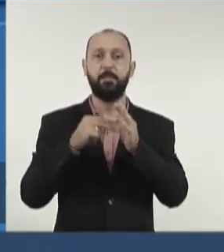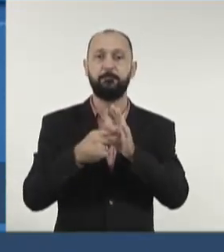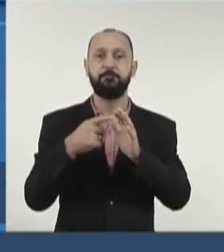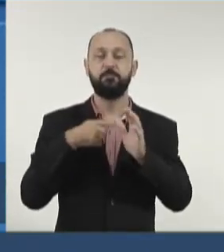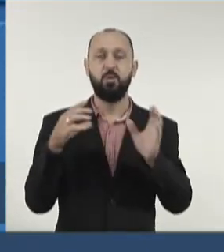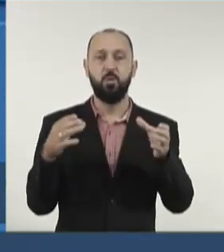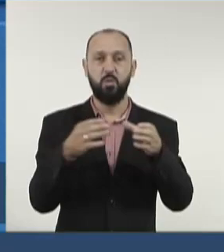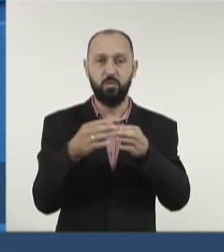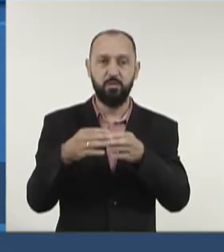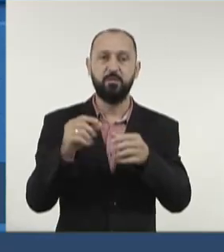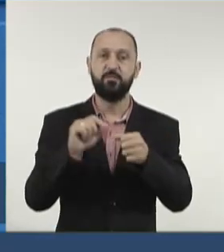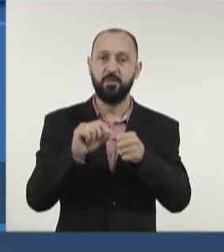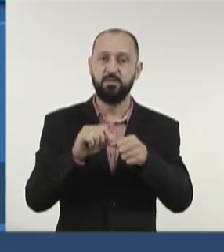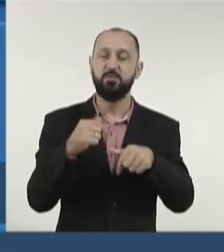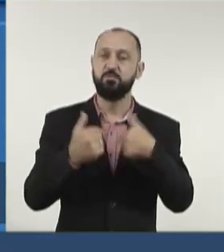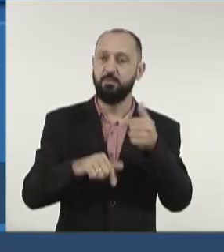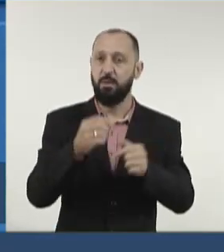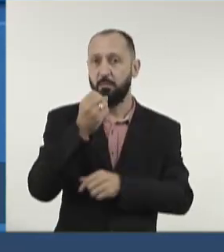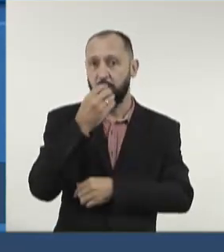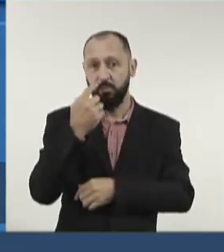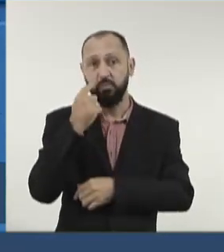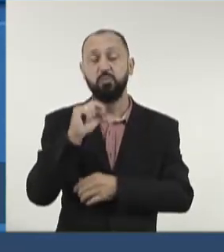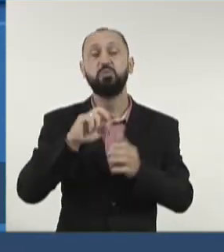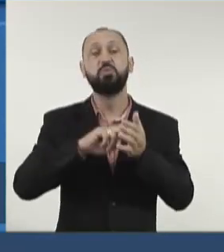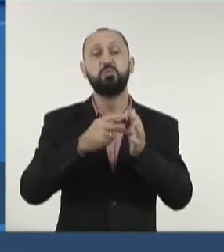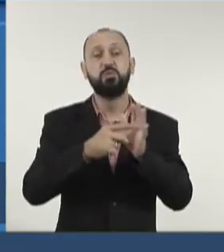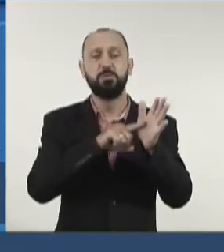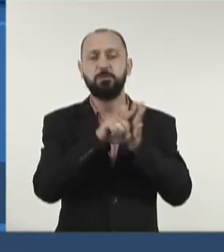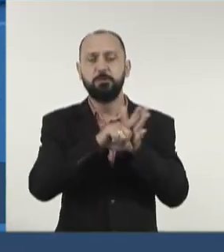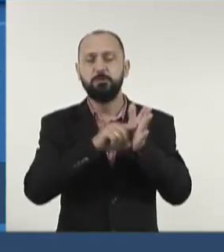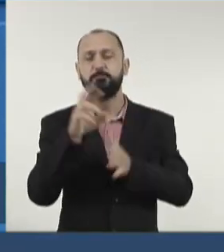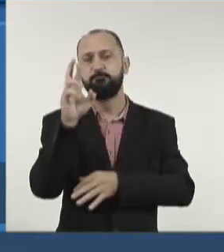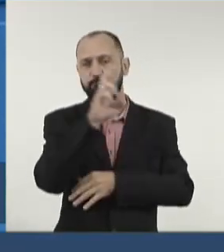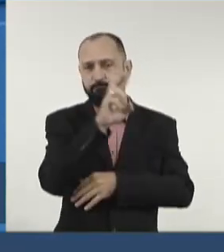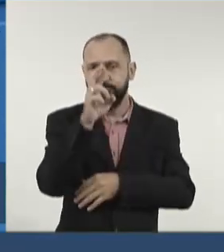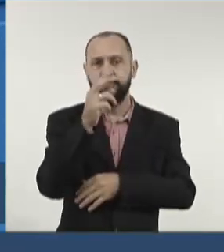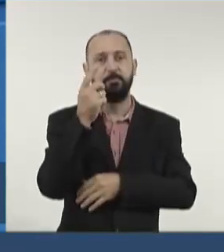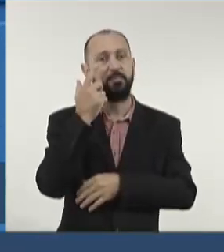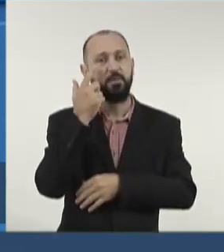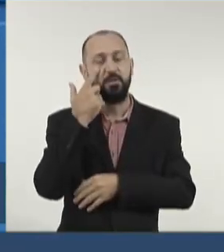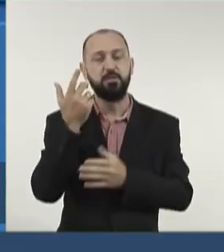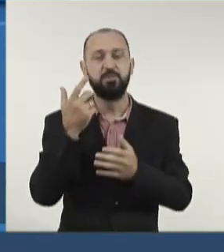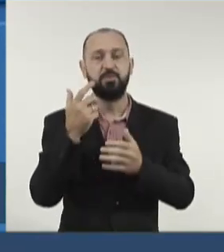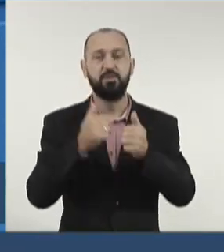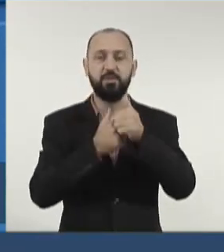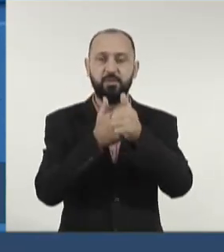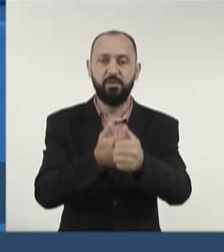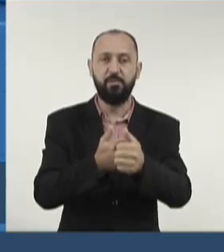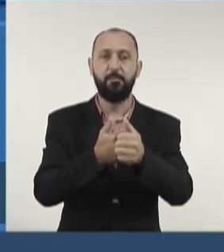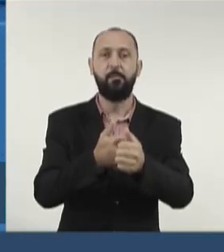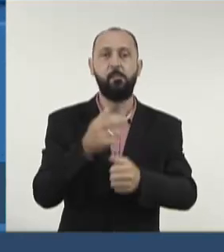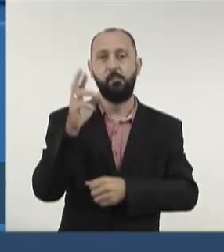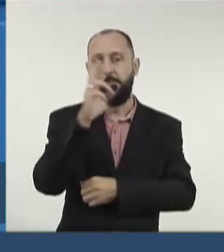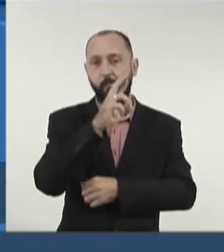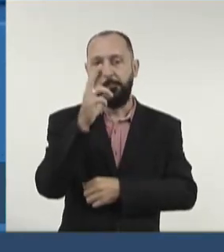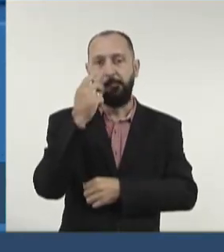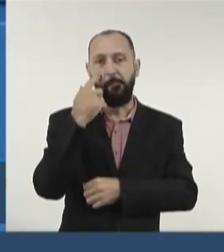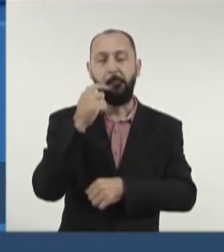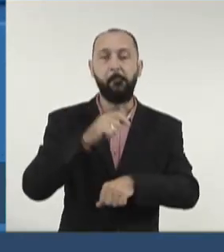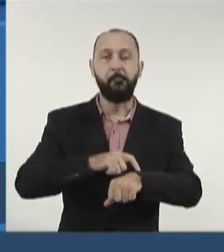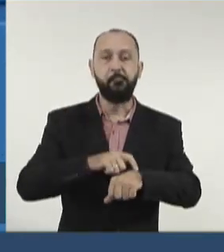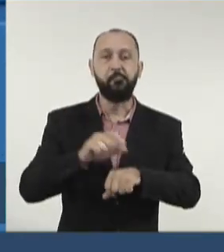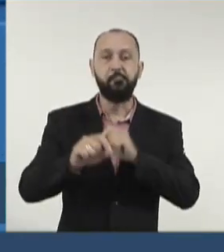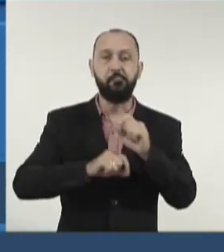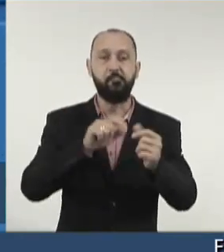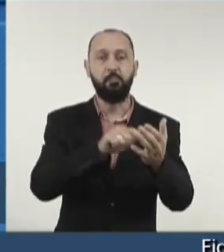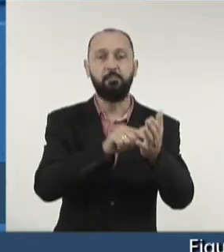aqui uma comissão que está fazendo um bom trabalho no sentido de investigar, e também de observar essas situações